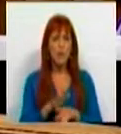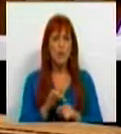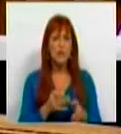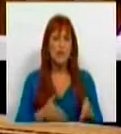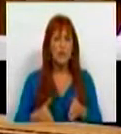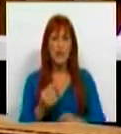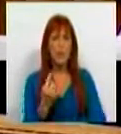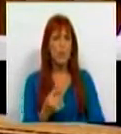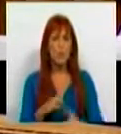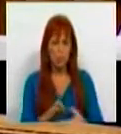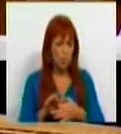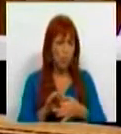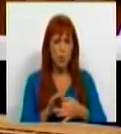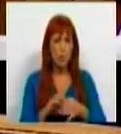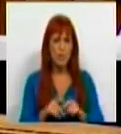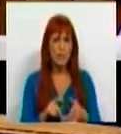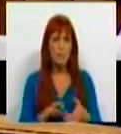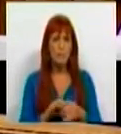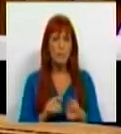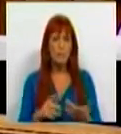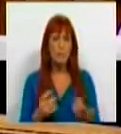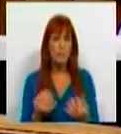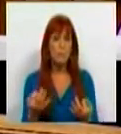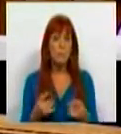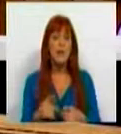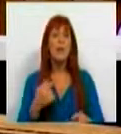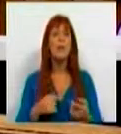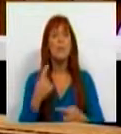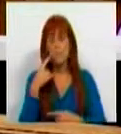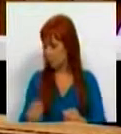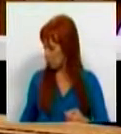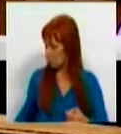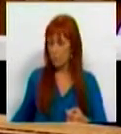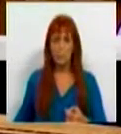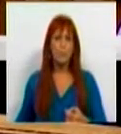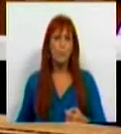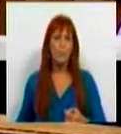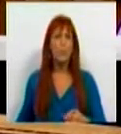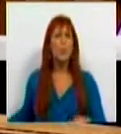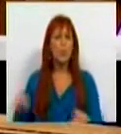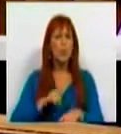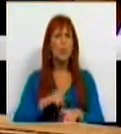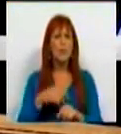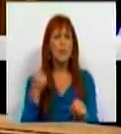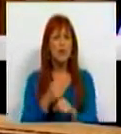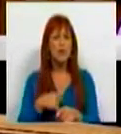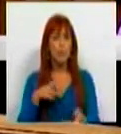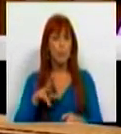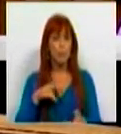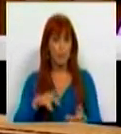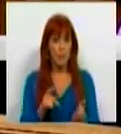uma estratégia coesa e integrada. Denota o tempo de ação que o país